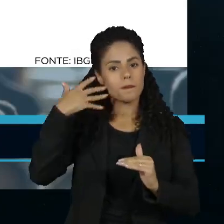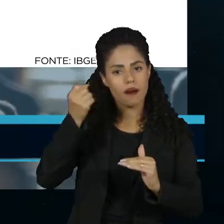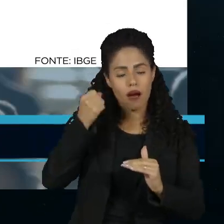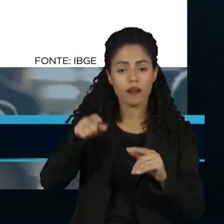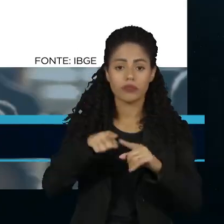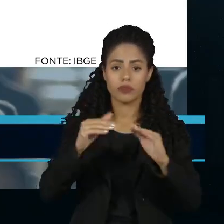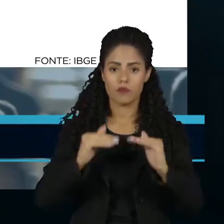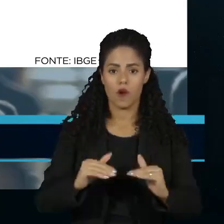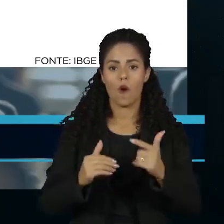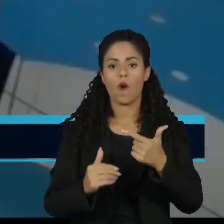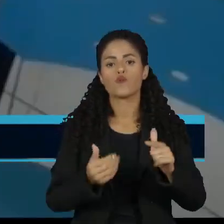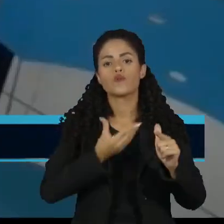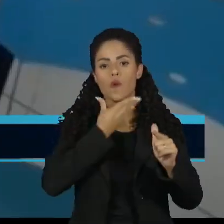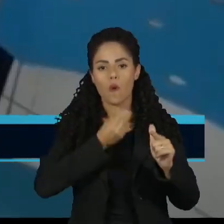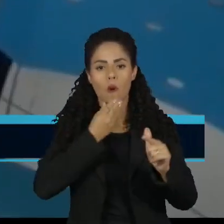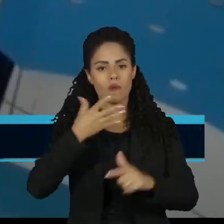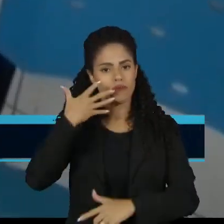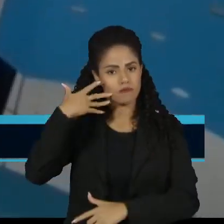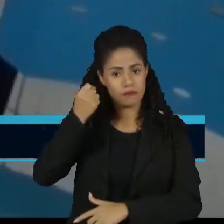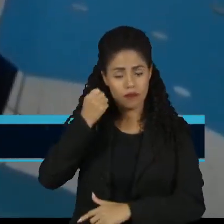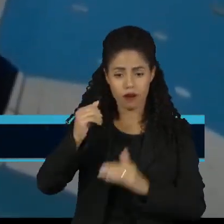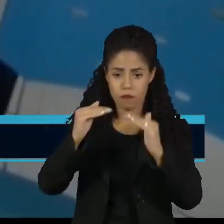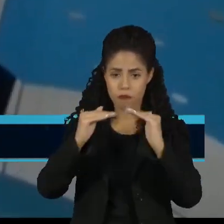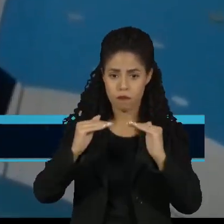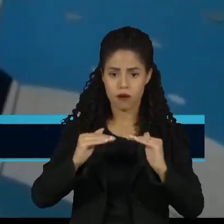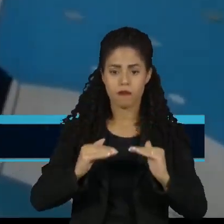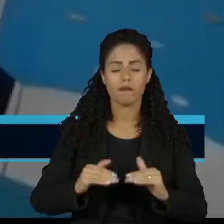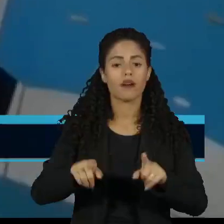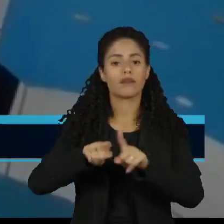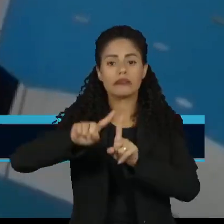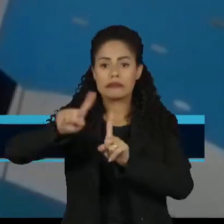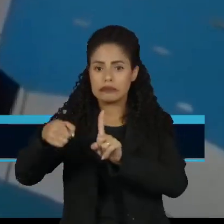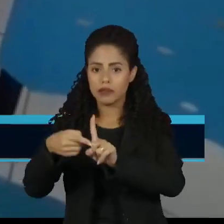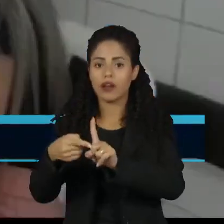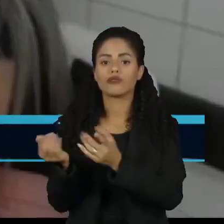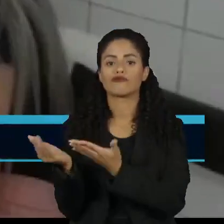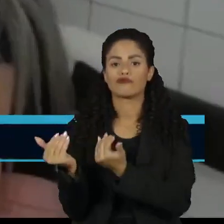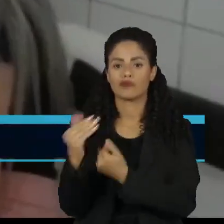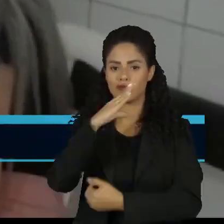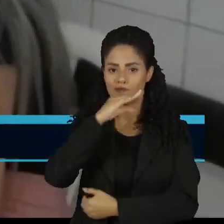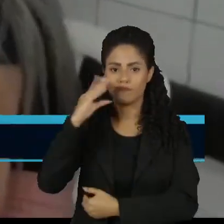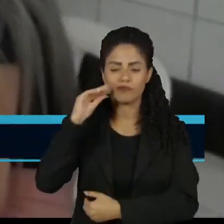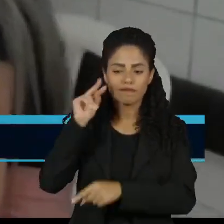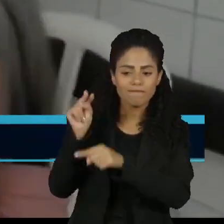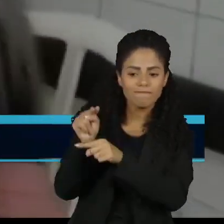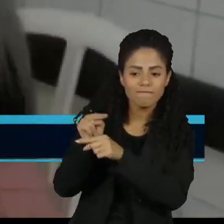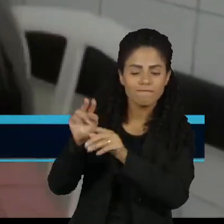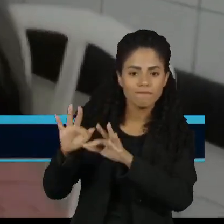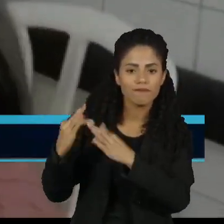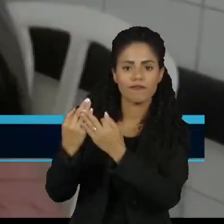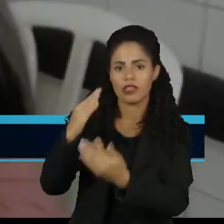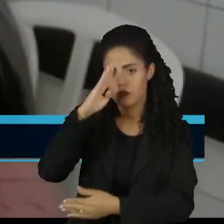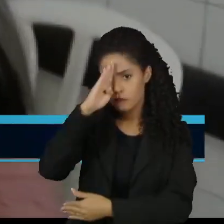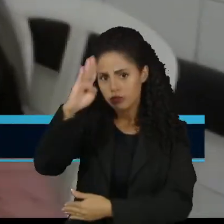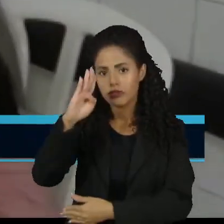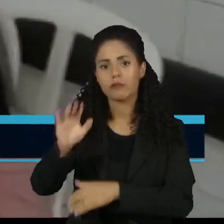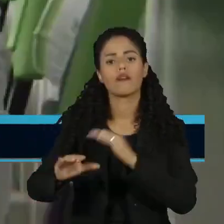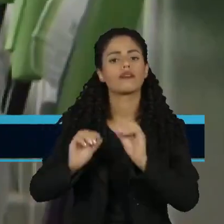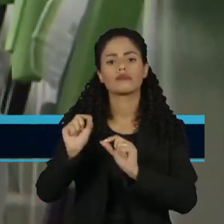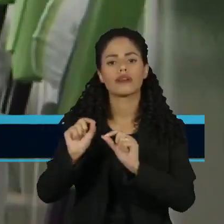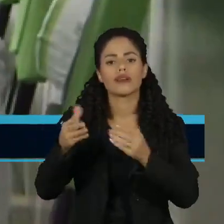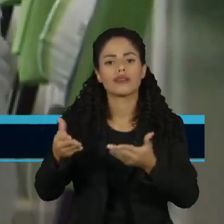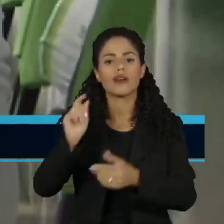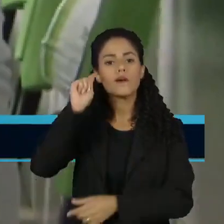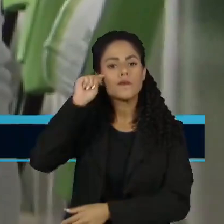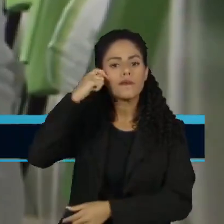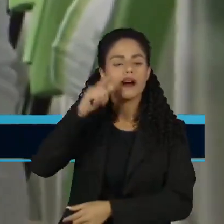último, por homens brancos. A maternidade precoce e os cuidados com a família costumam ser os fatores que colocam mulheres